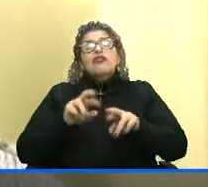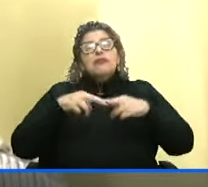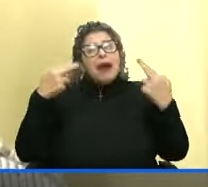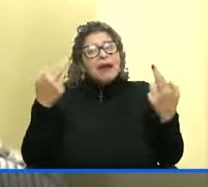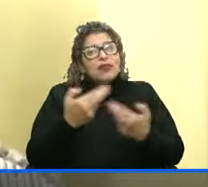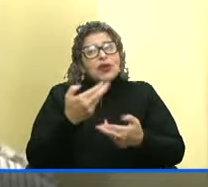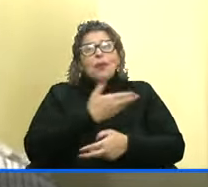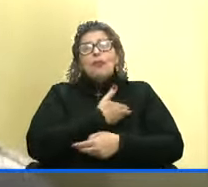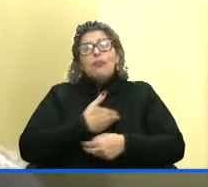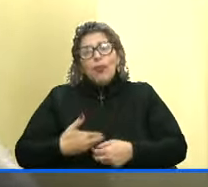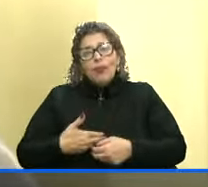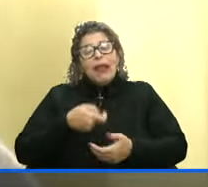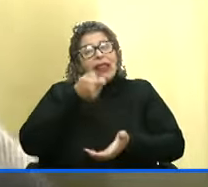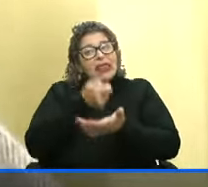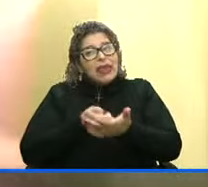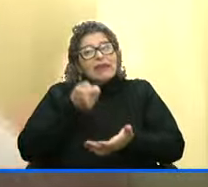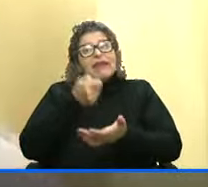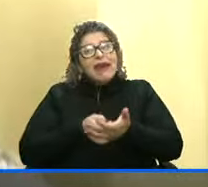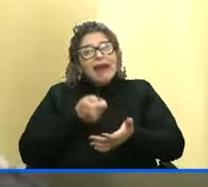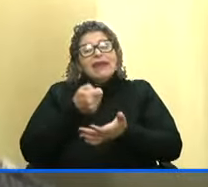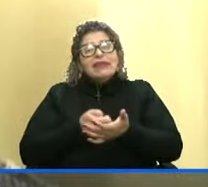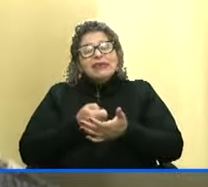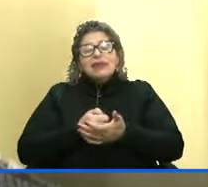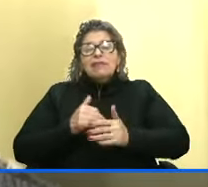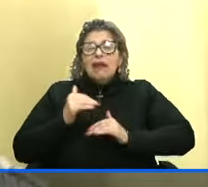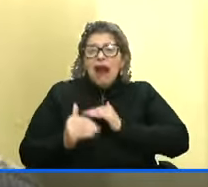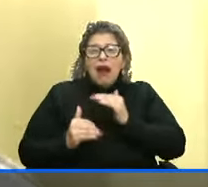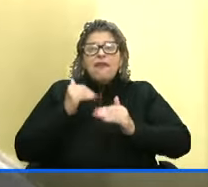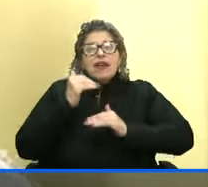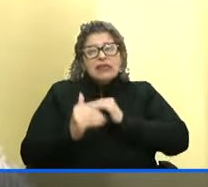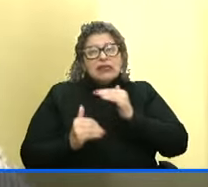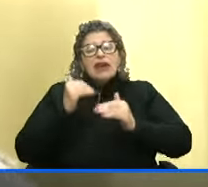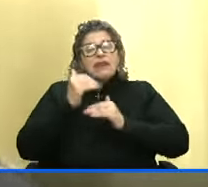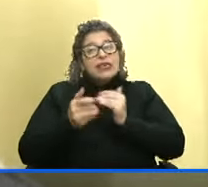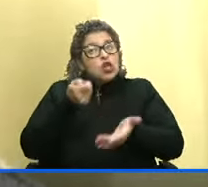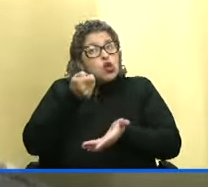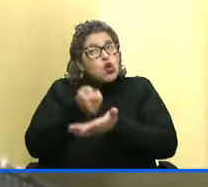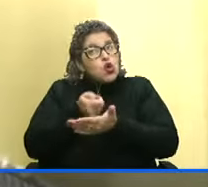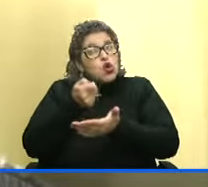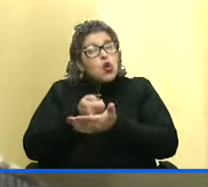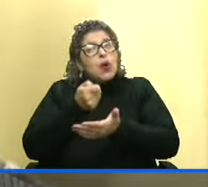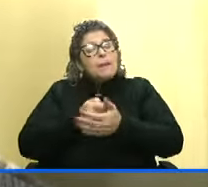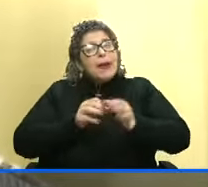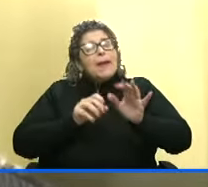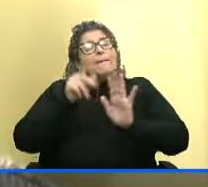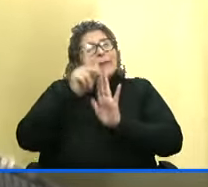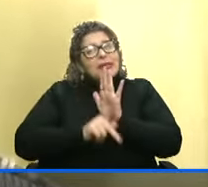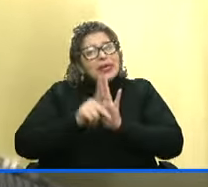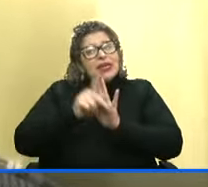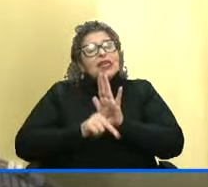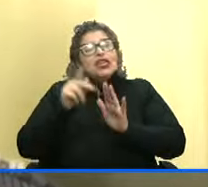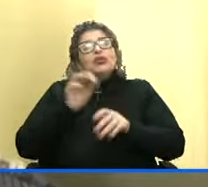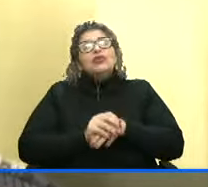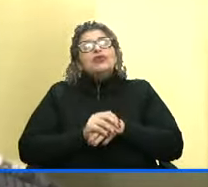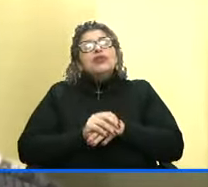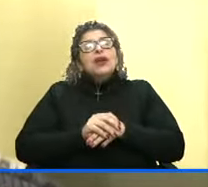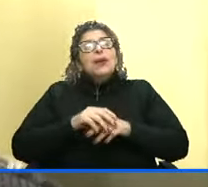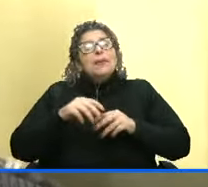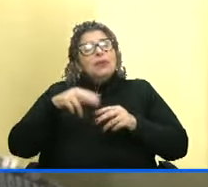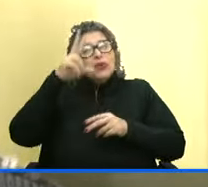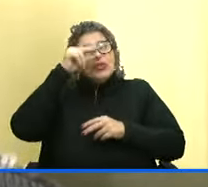audiência pública, para tentar andar um pouco mais, fazer com que cumpram planos municipais, estaduais e